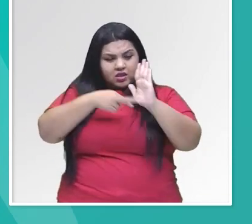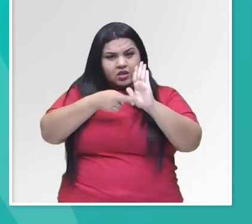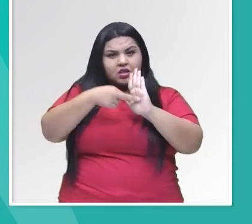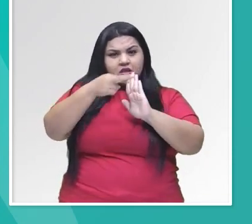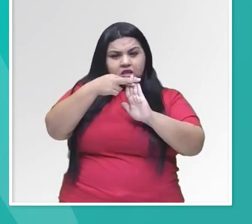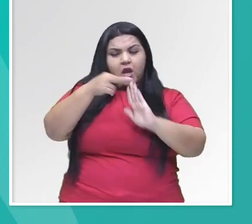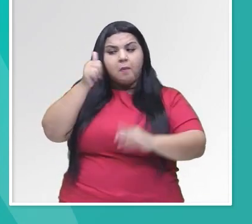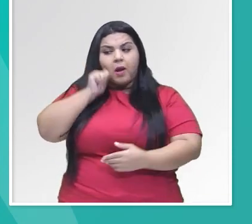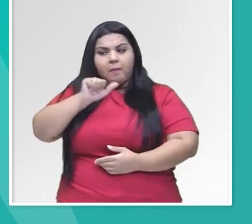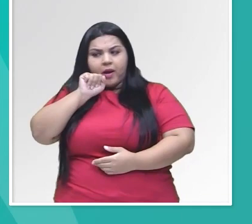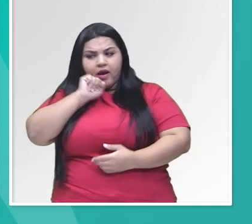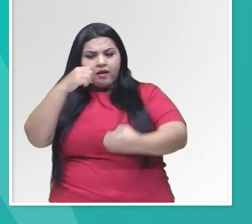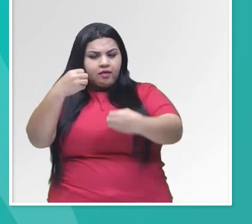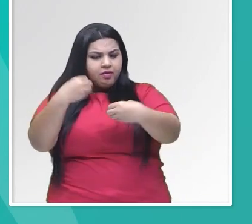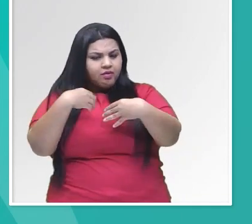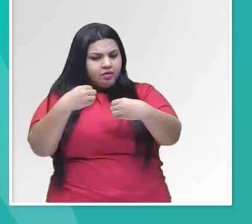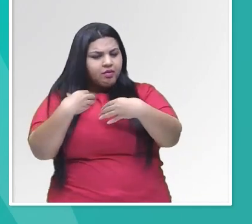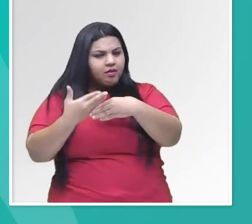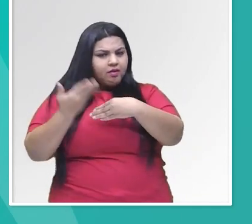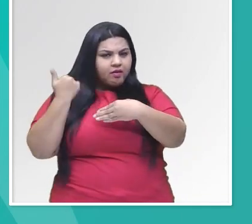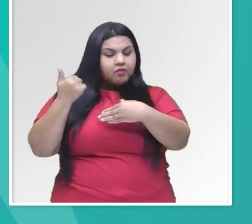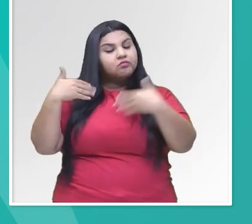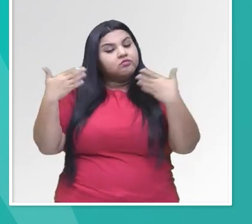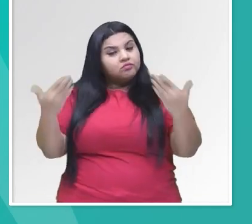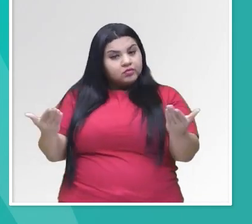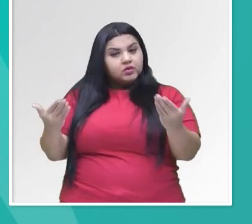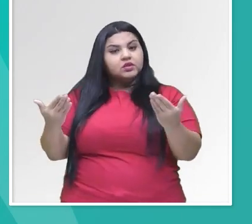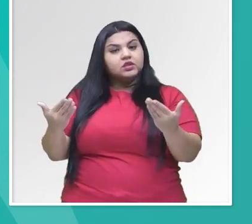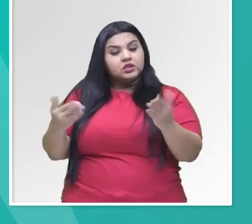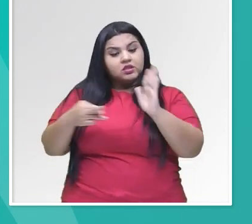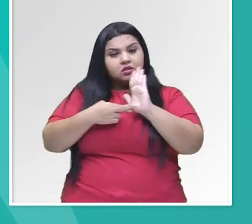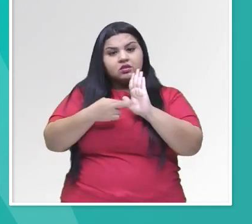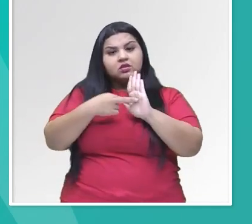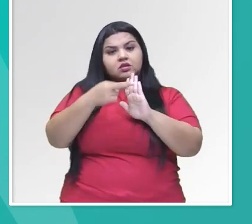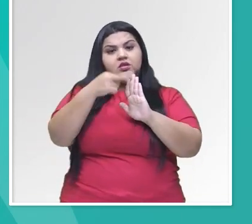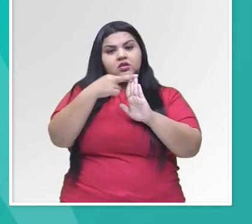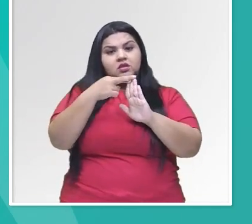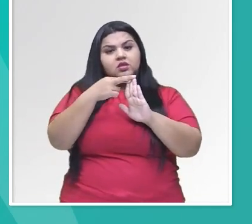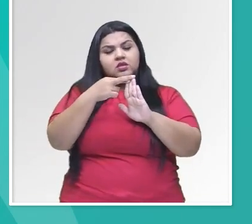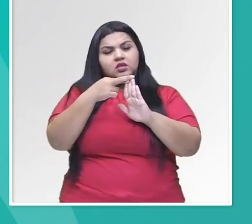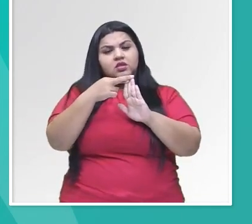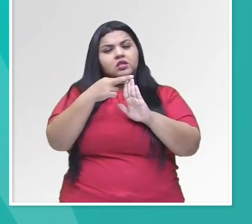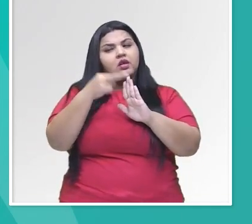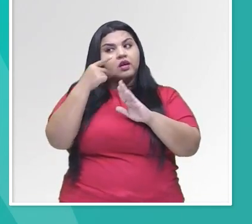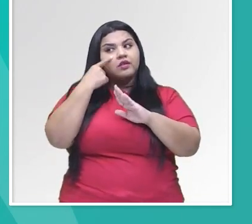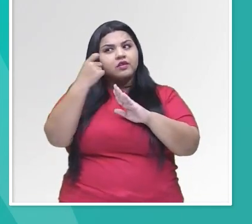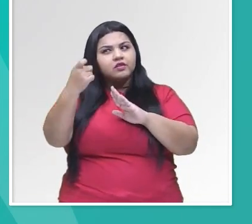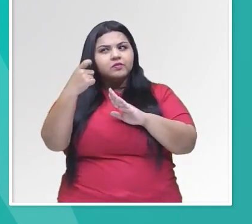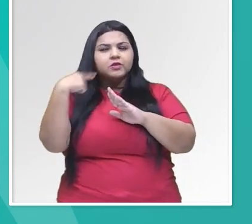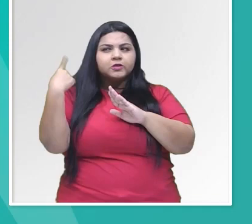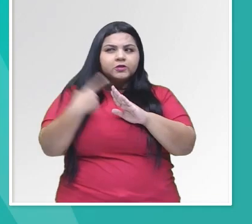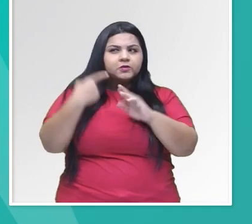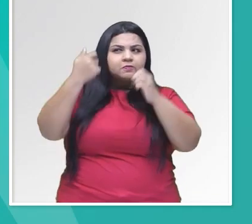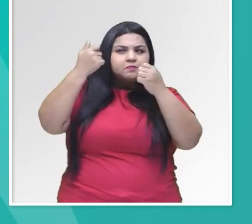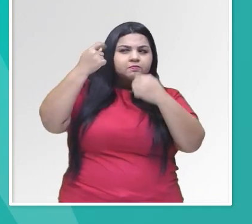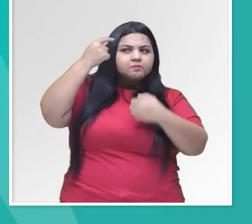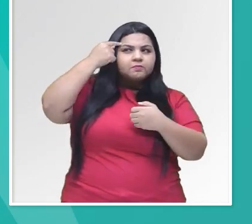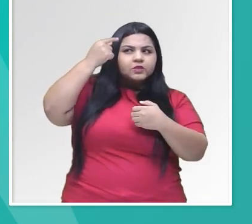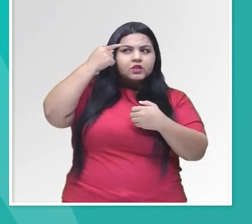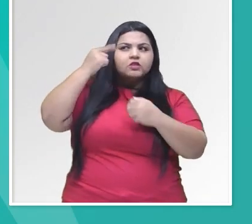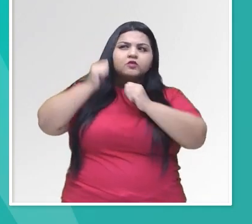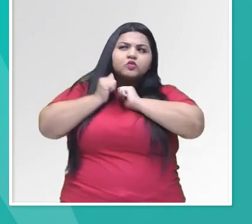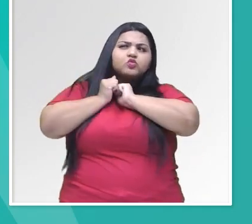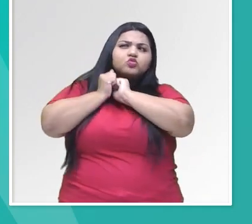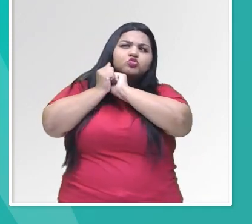que a mãe nos ensinava? Pois bem, aquelas regrinhas, é interessante nós notarmos que elas vão conosco para